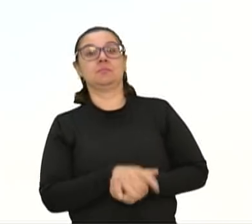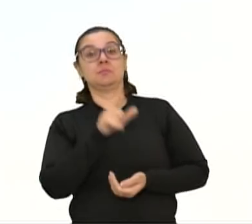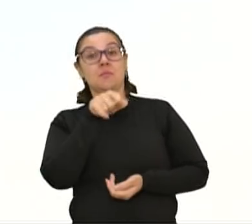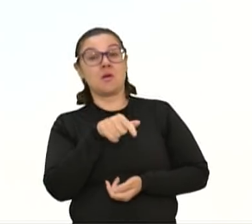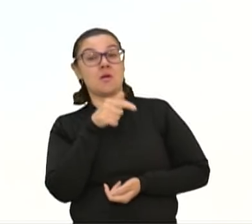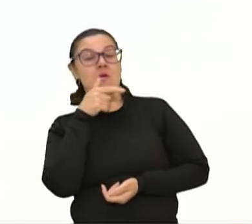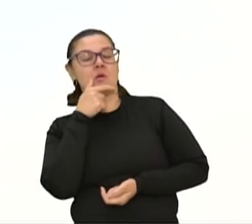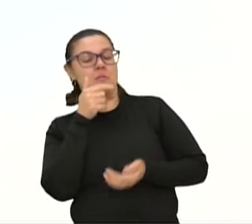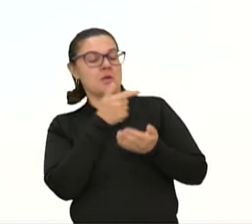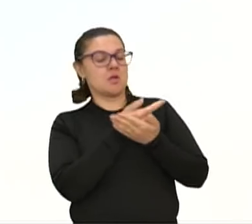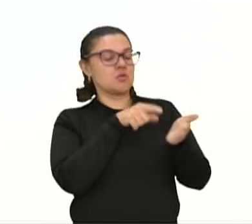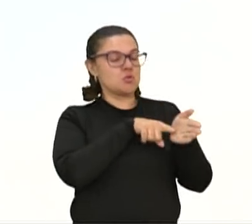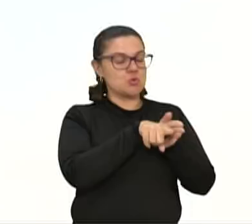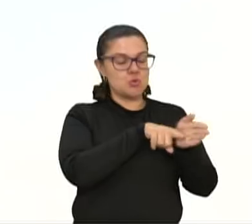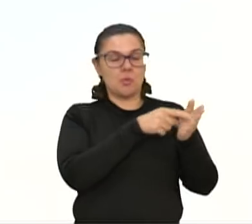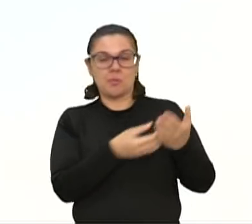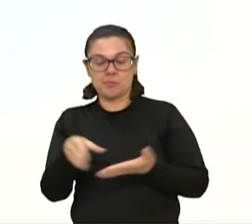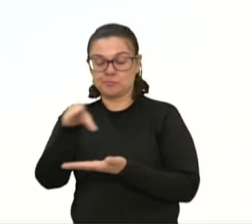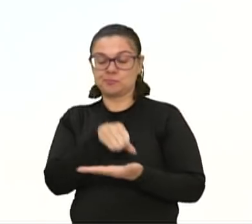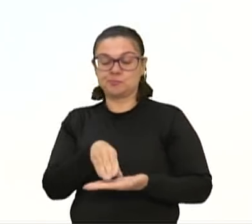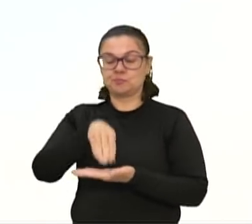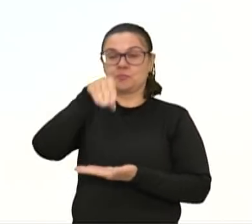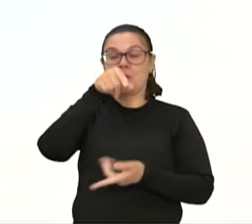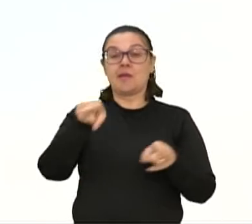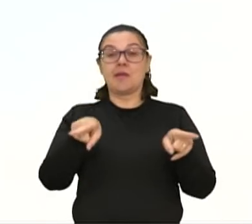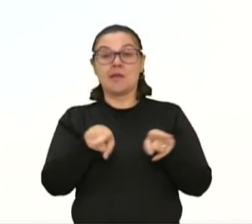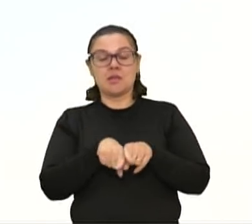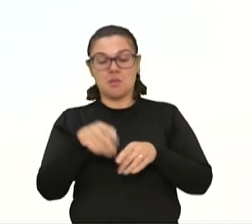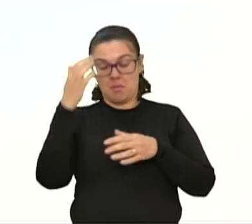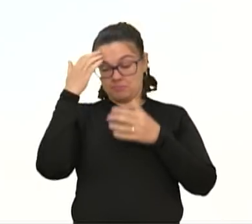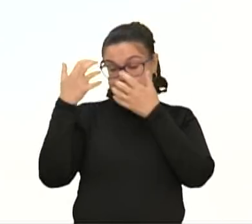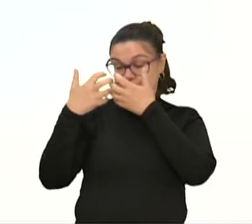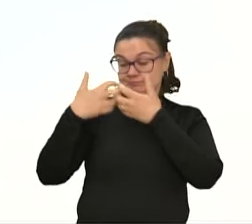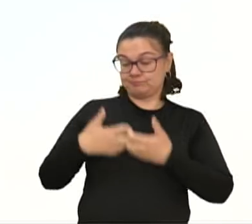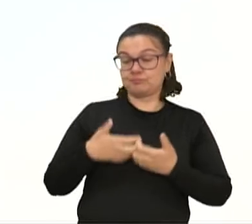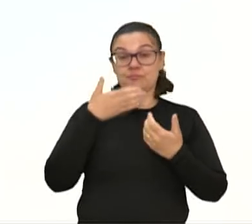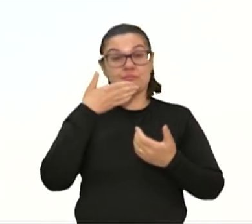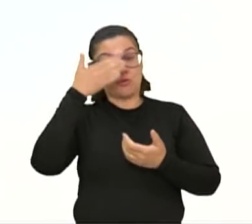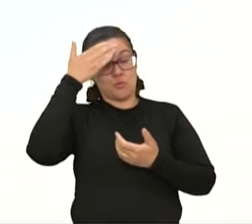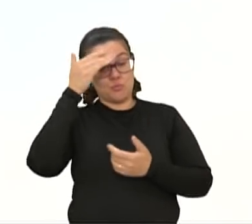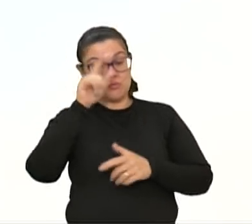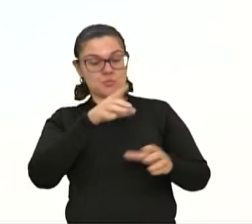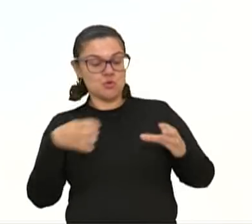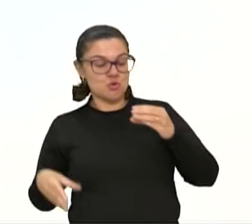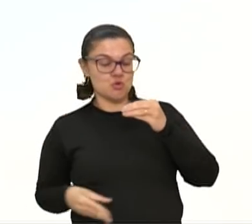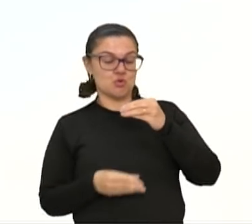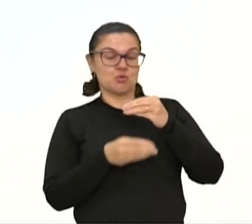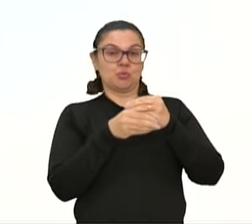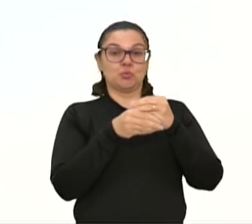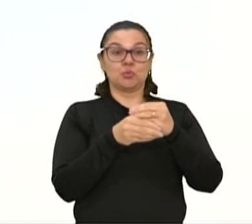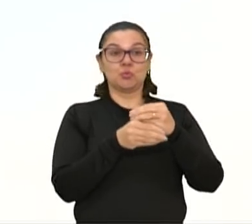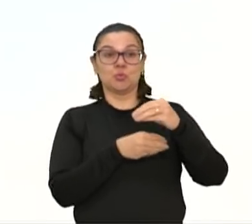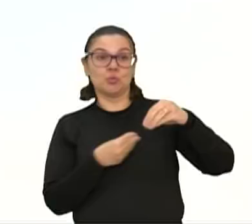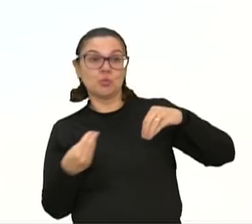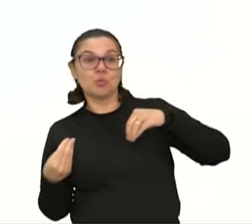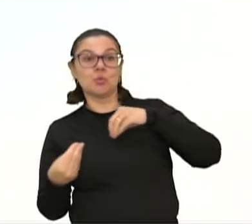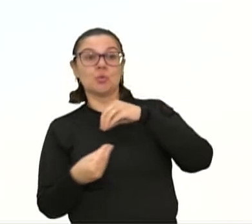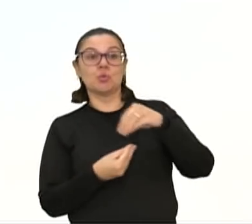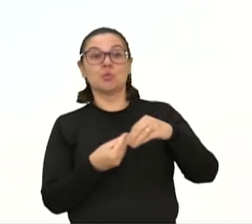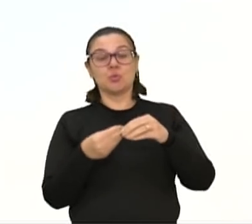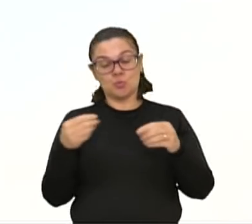Ele estudou muito a metafísica e a lógica muçulmana primitiva, juntou o neoplatonismo e